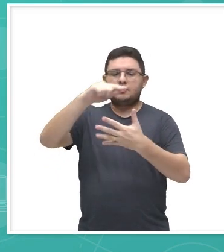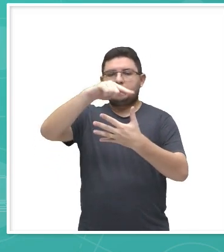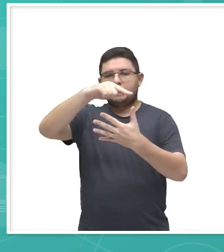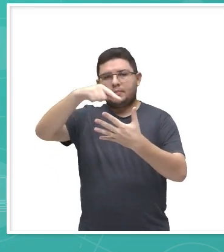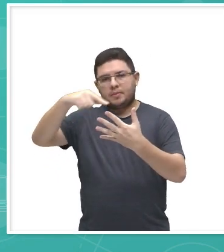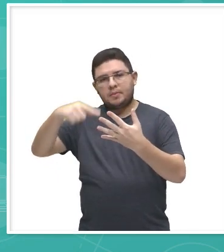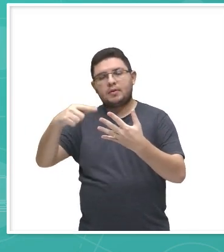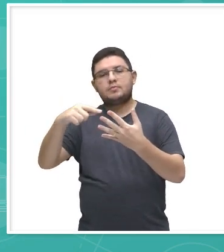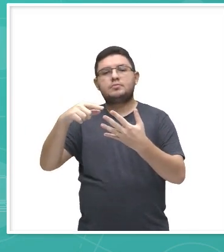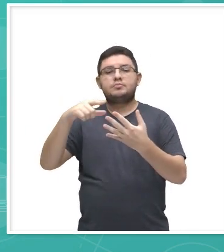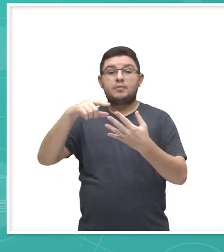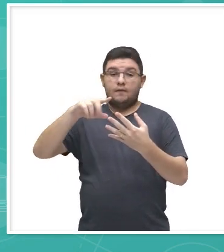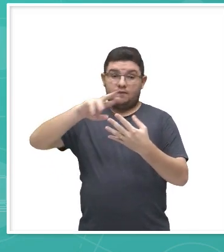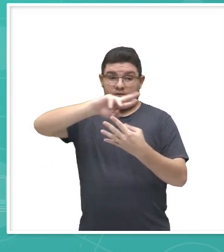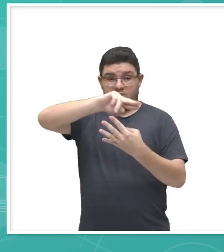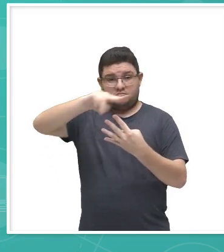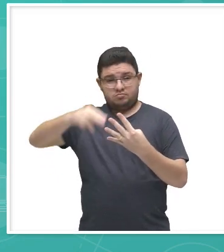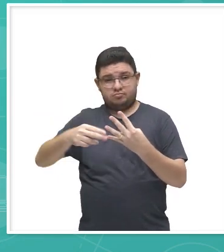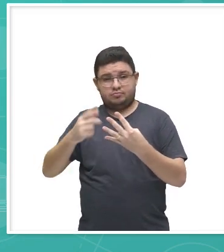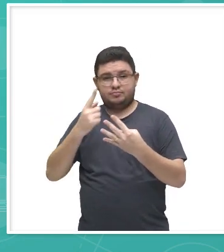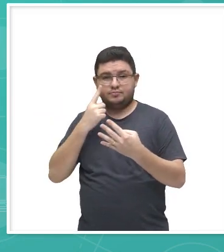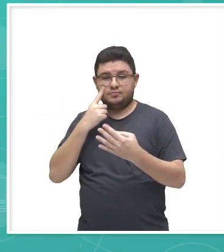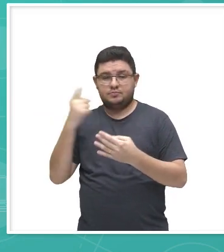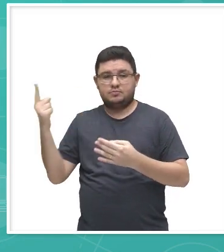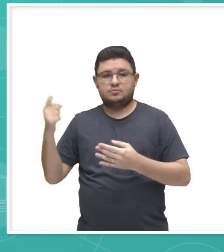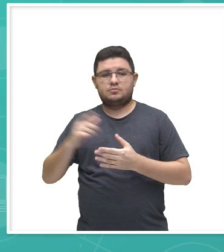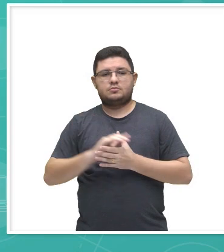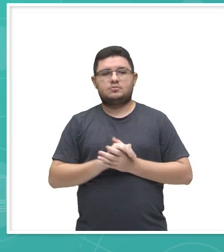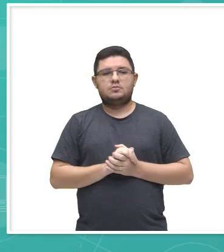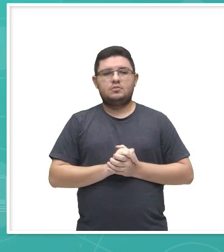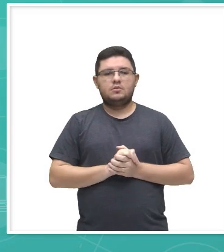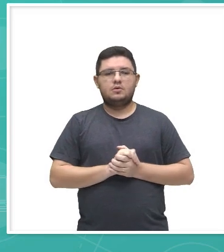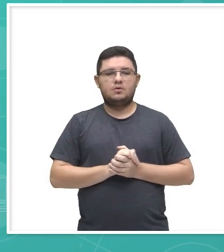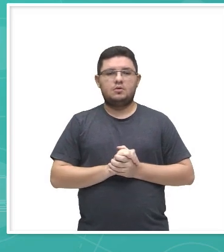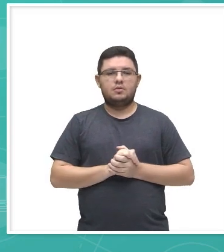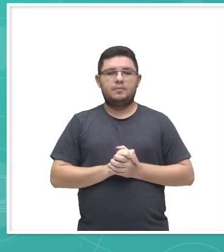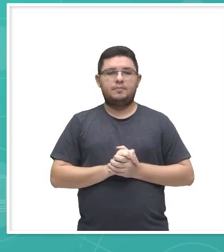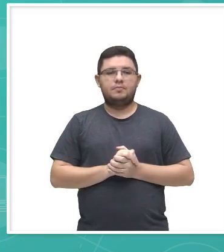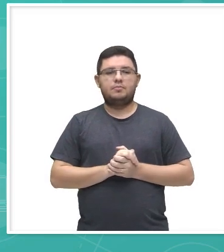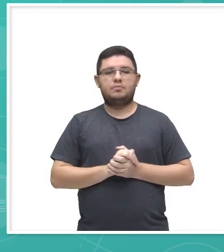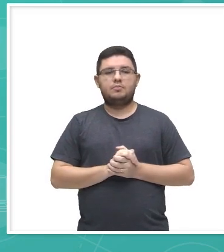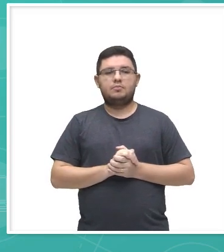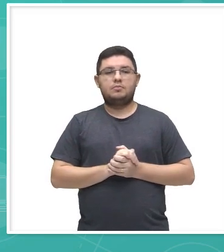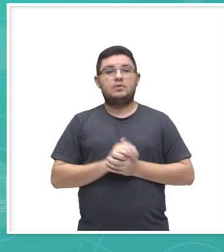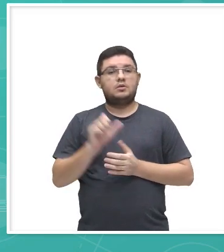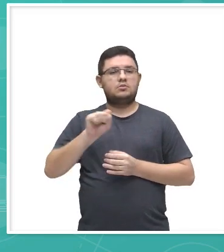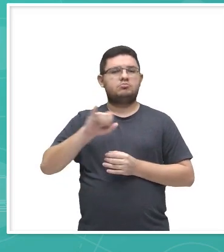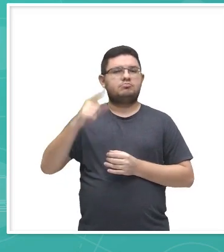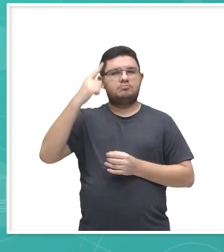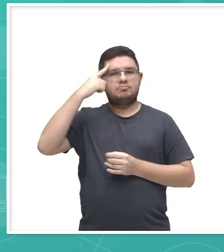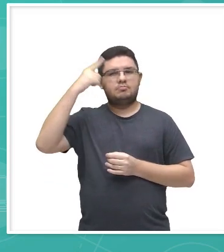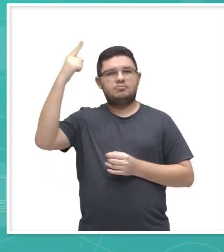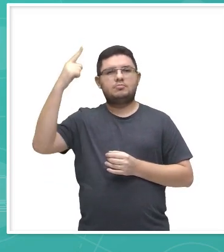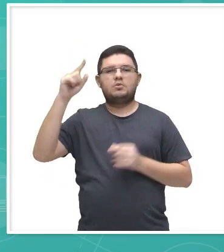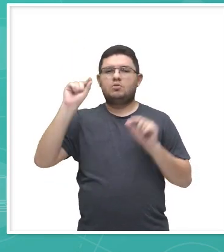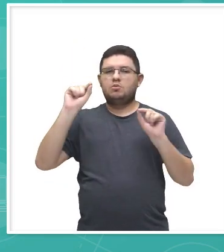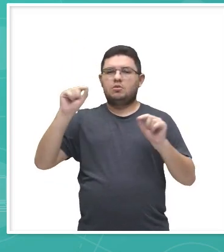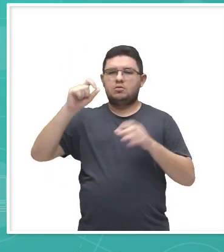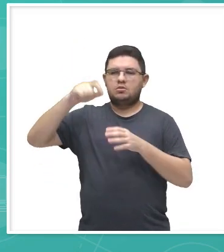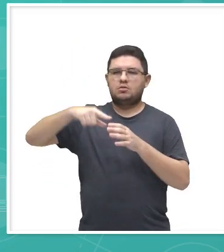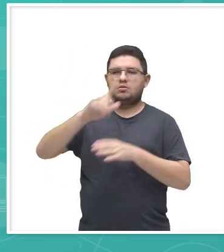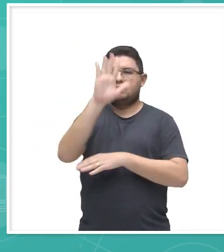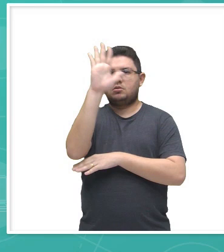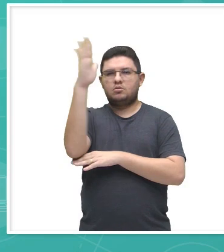de agricultura, né, a gente já pensa ali, vou plantar, depois eu vou ali colher, né,